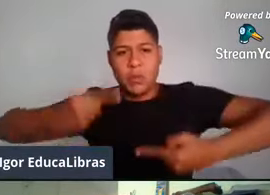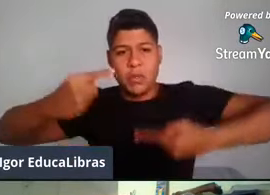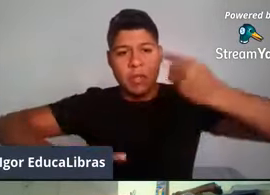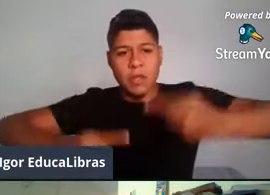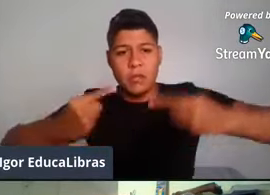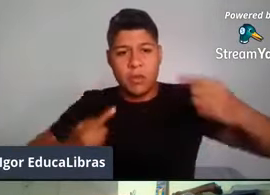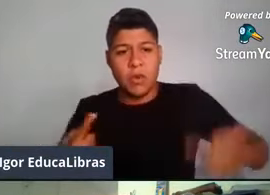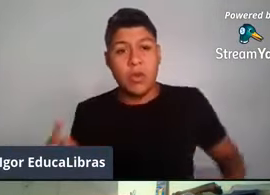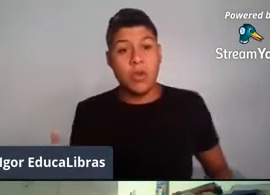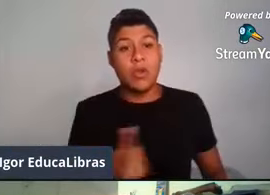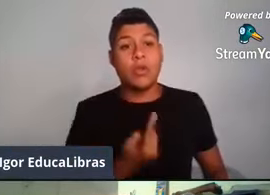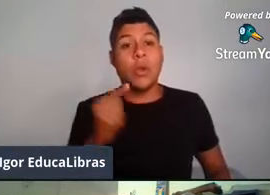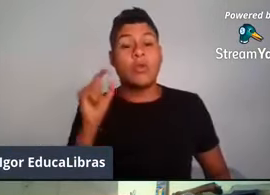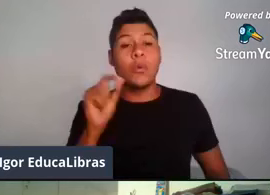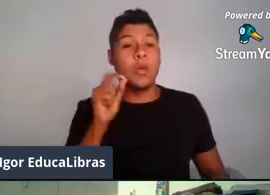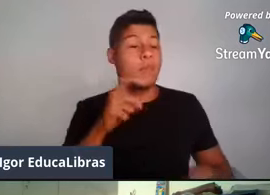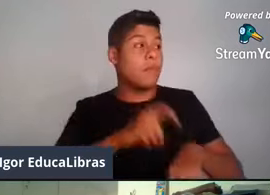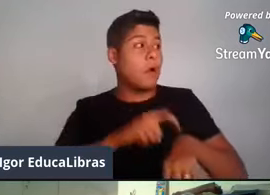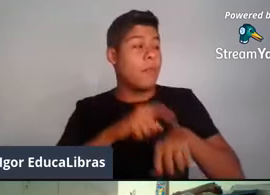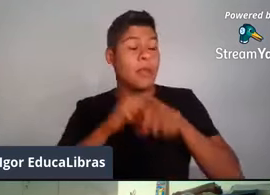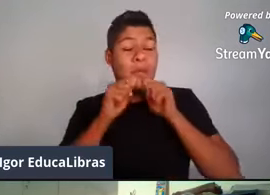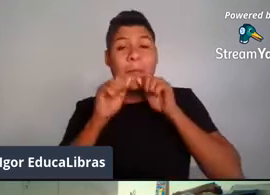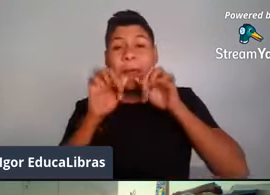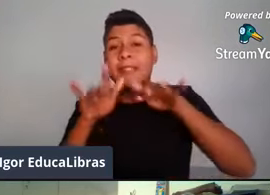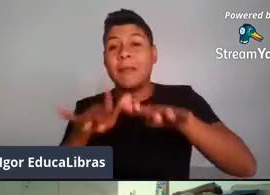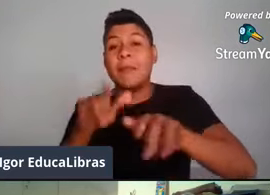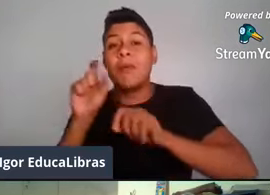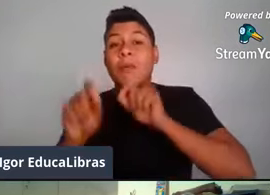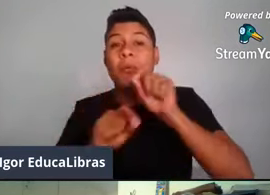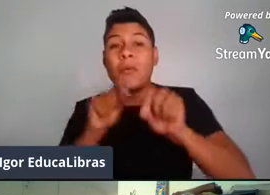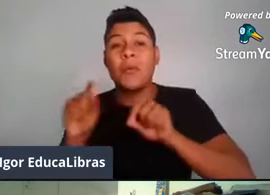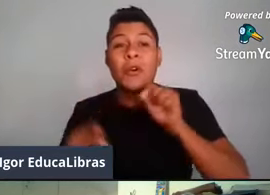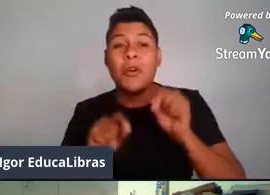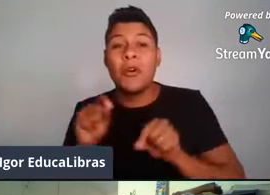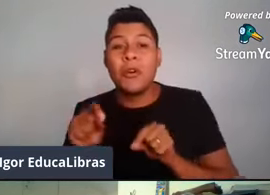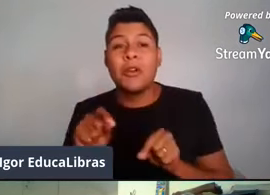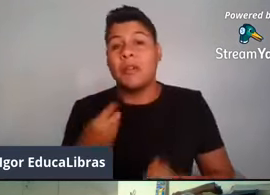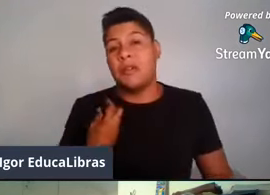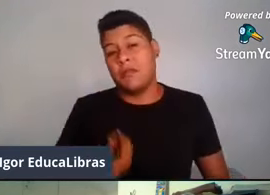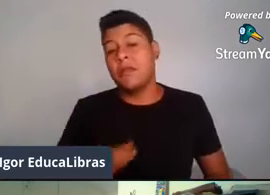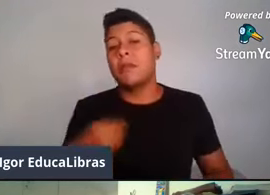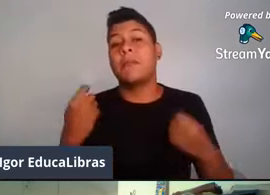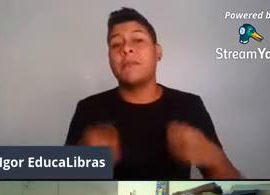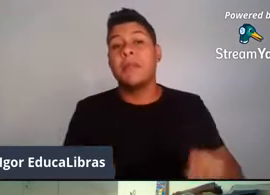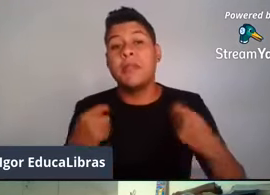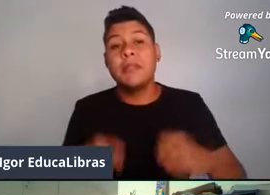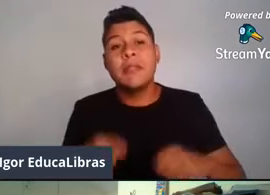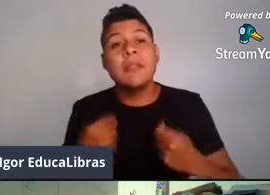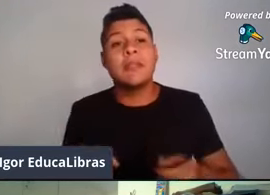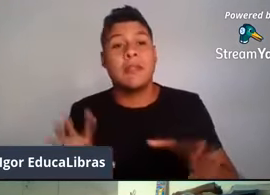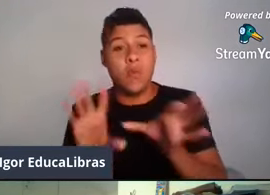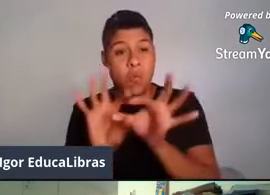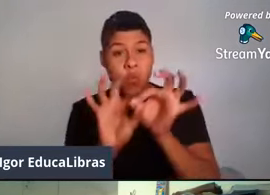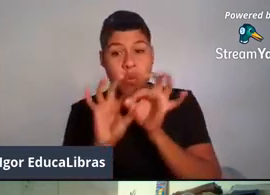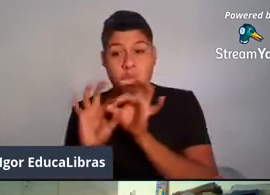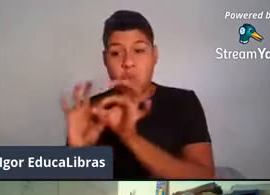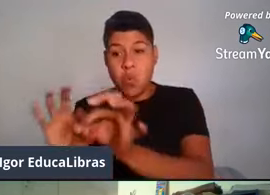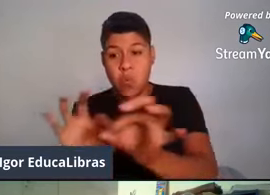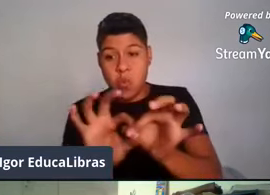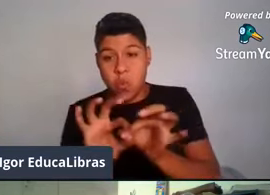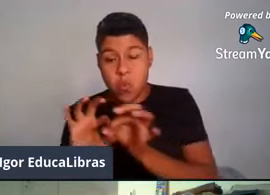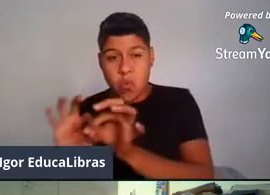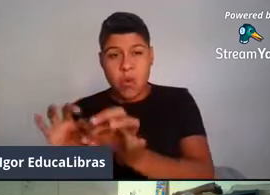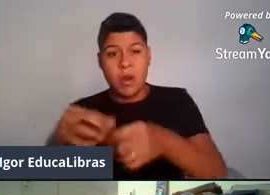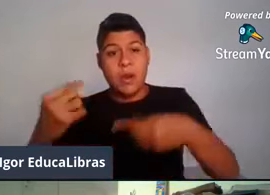nós que este momento de pandemia que nós temos uma necessidade de nos unir agora politicamente, porque